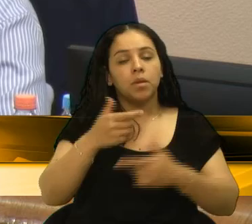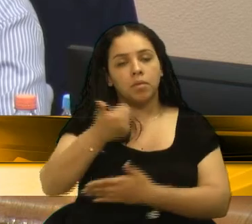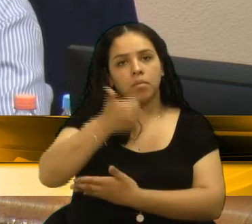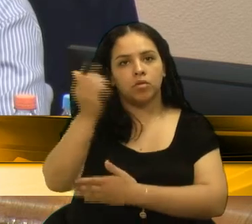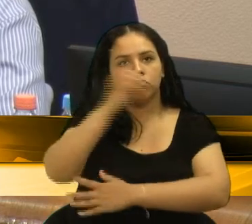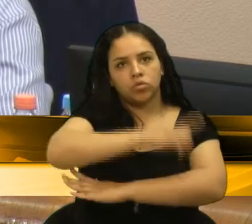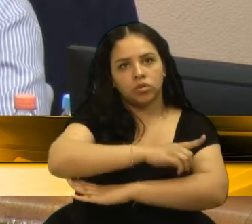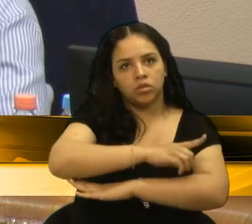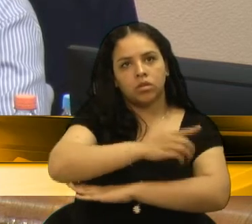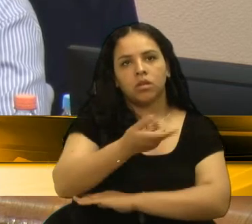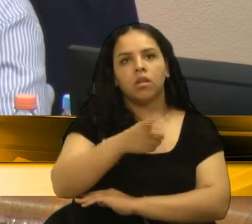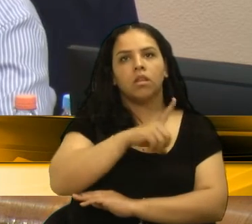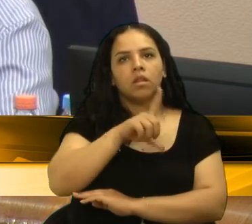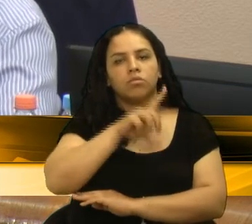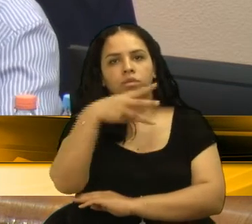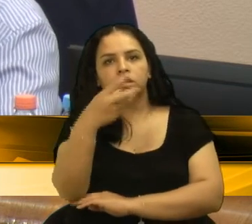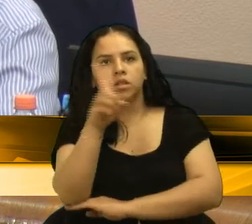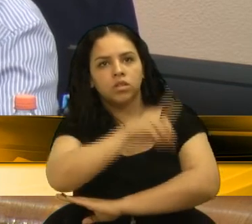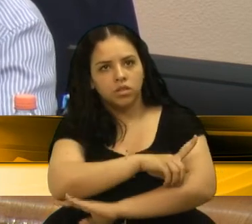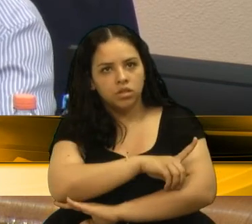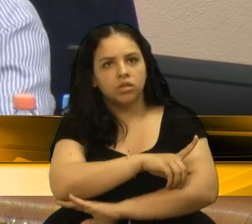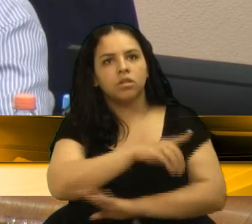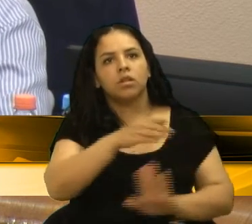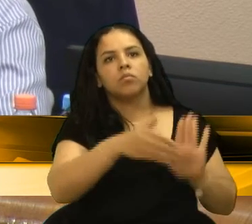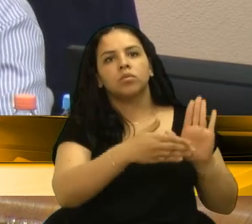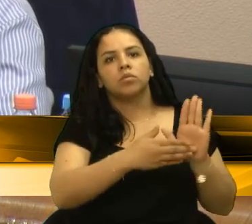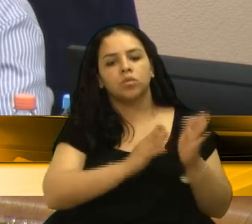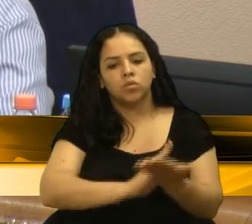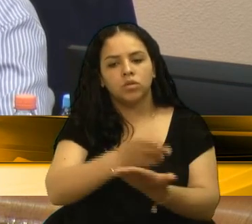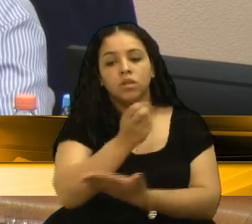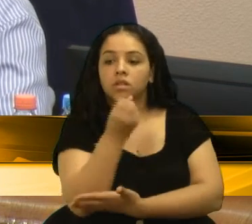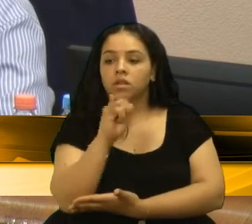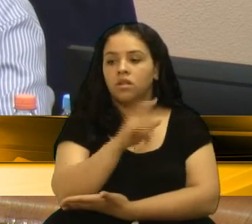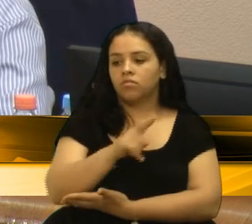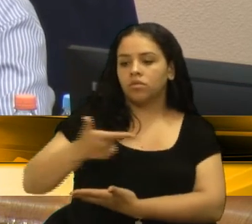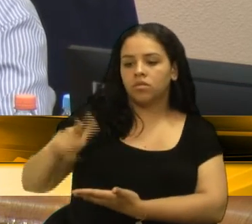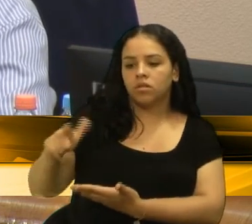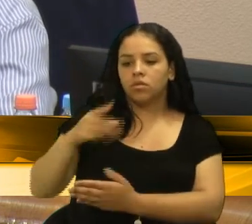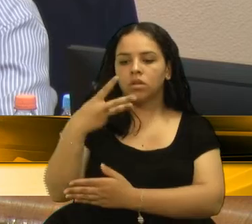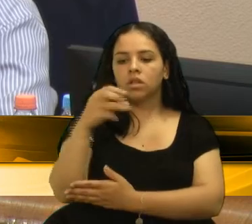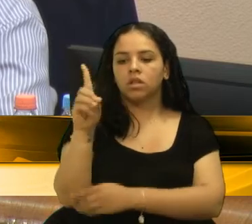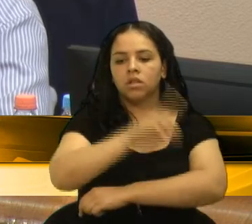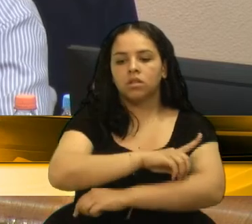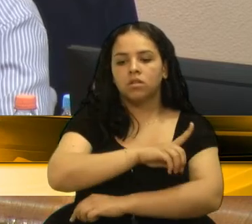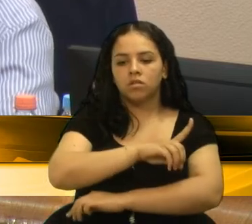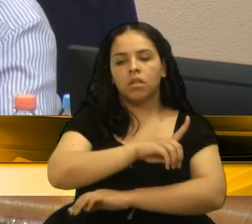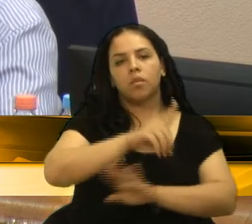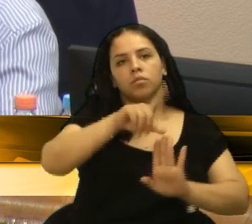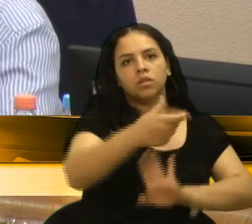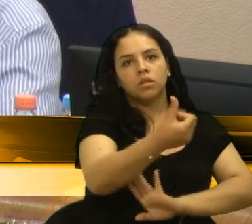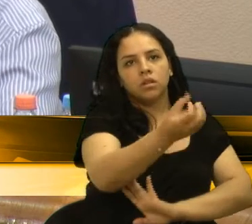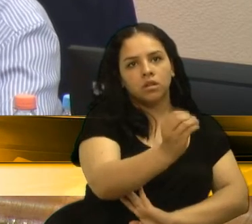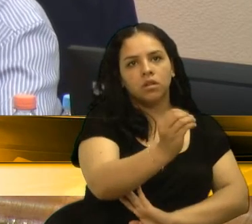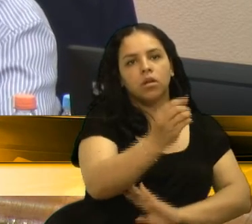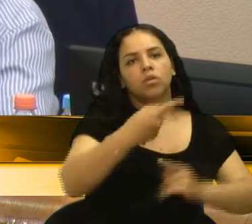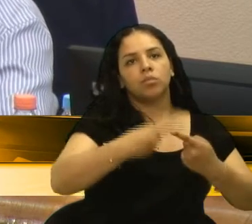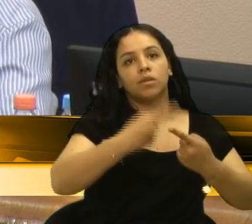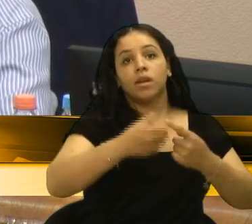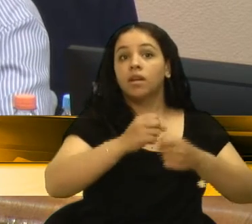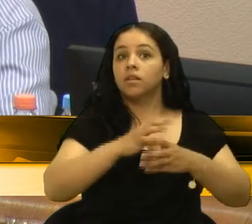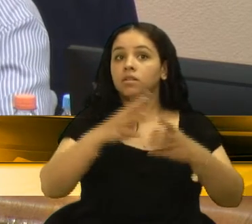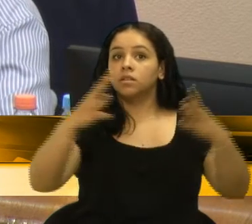o respeito dos 30 dias de antecedência do protocolo, a gente dá prosseguimento. Se não houve o respeito dos 30 dias, os 60, porque o porte grande do evento